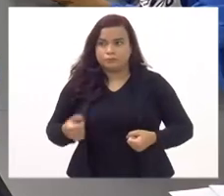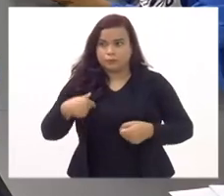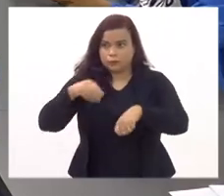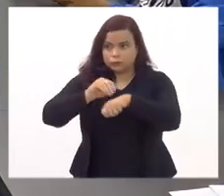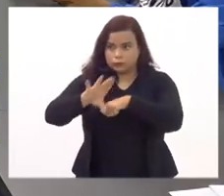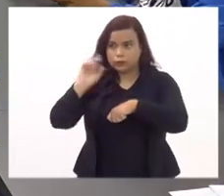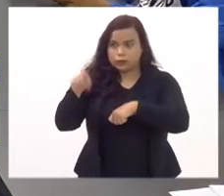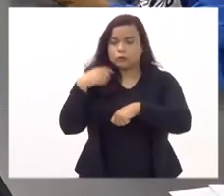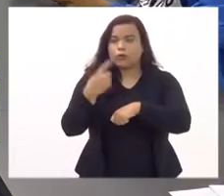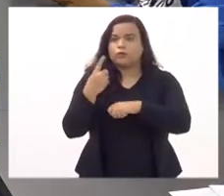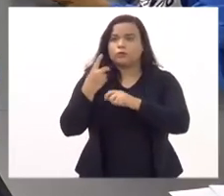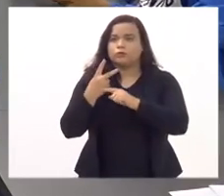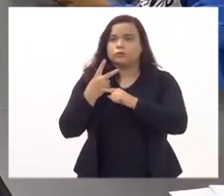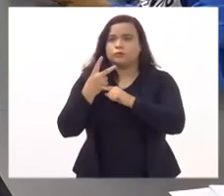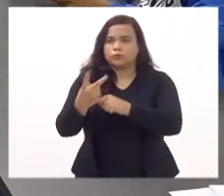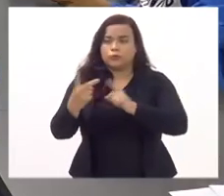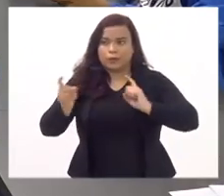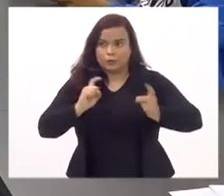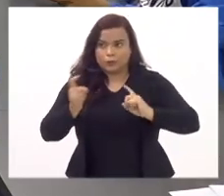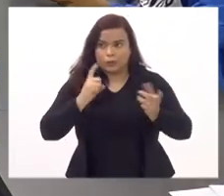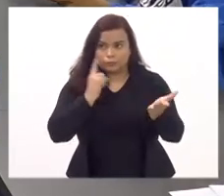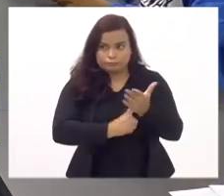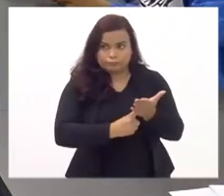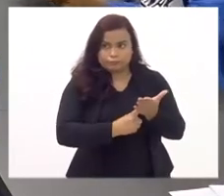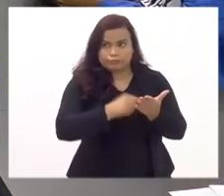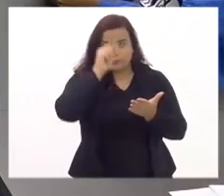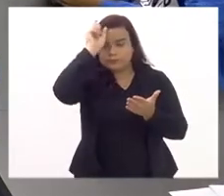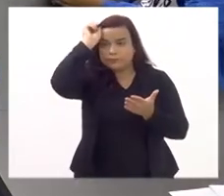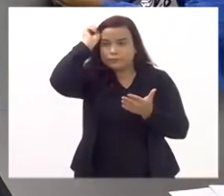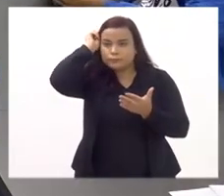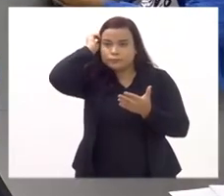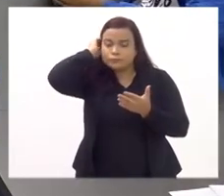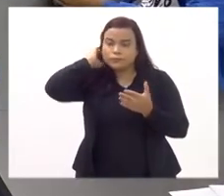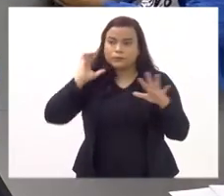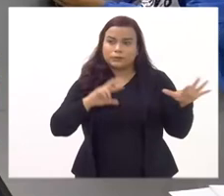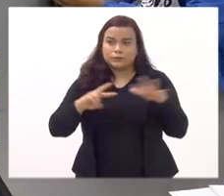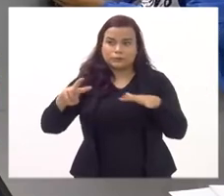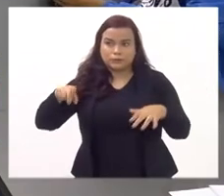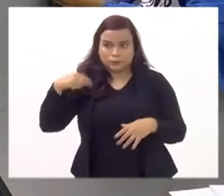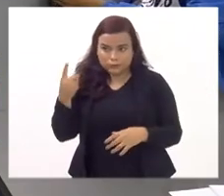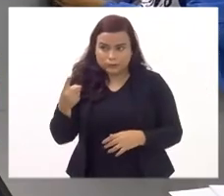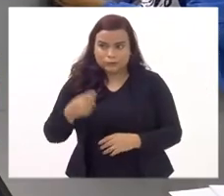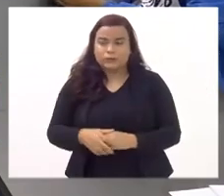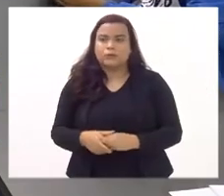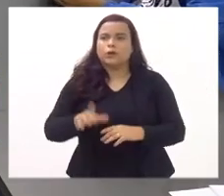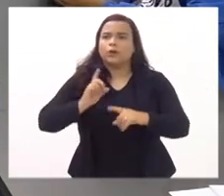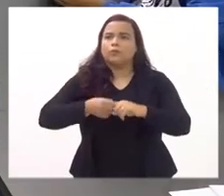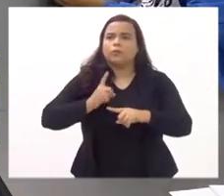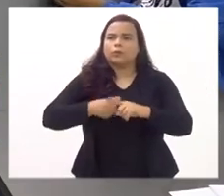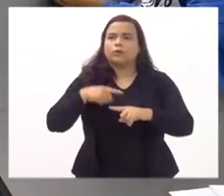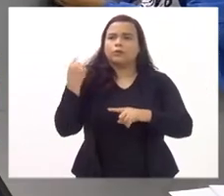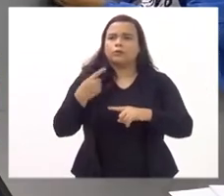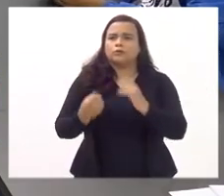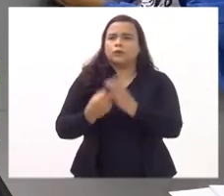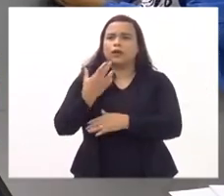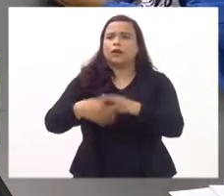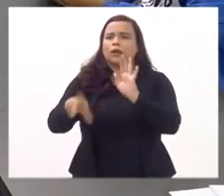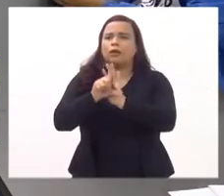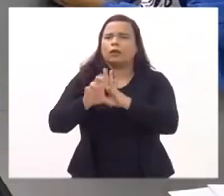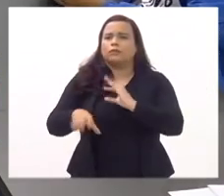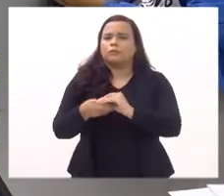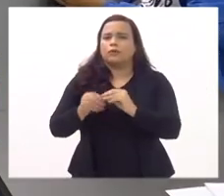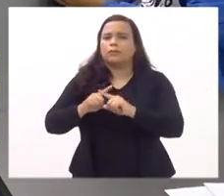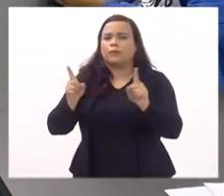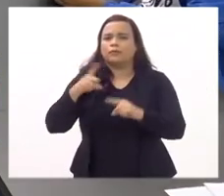busque fazer uma reunião na semana que vem, porque a gente, na verdade, teve essa legislação complementar, mas tem uma